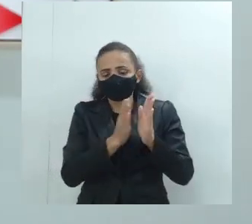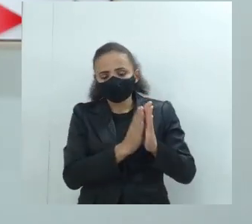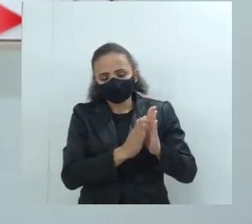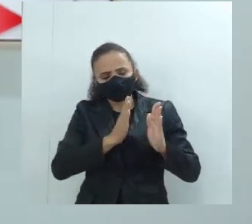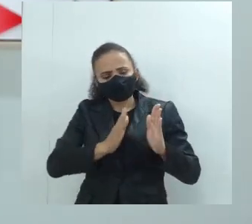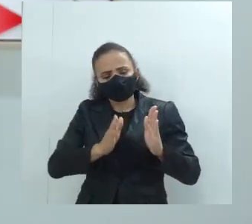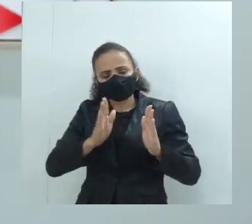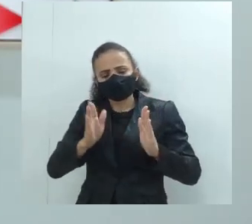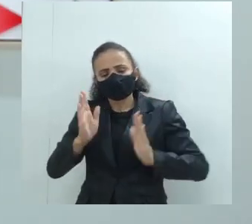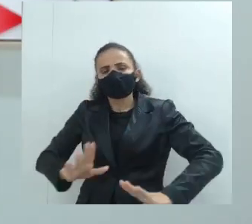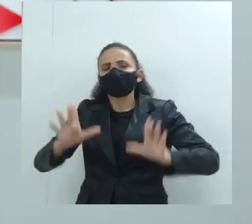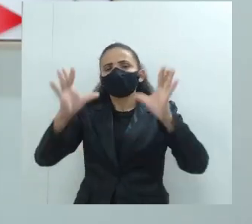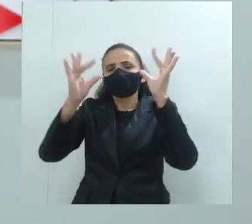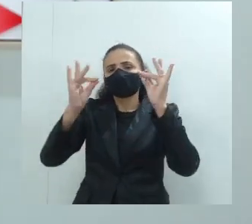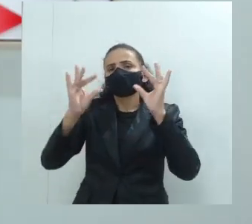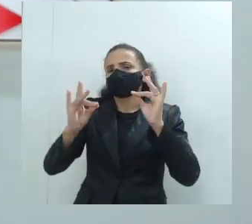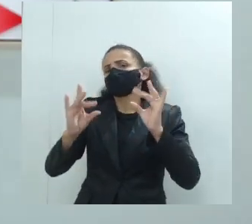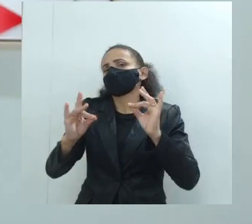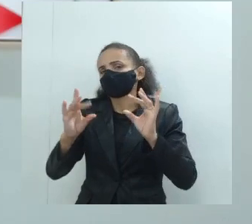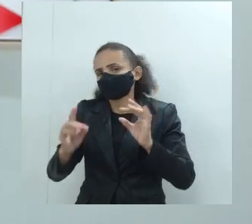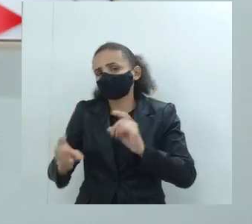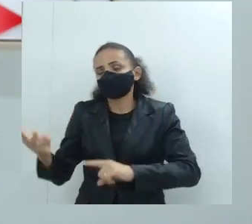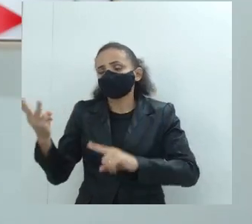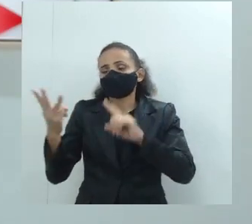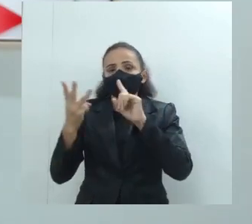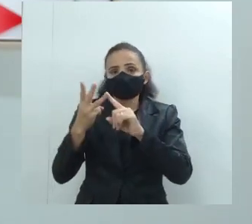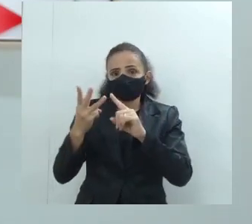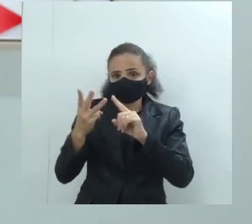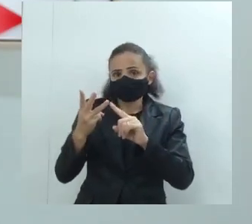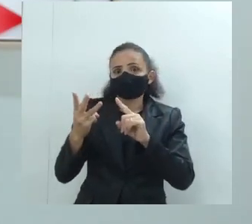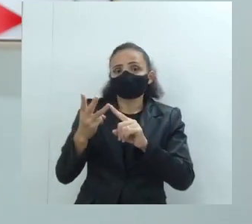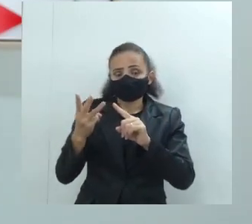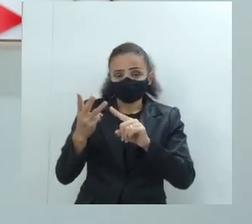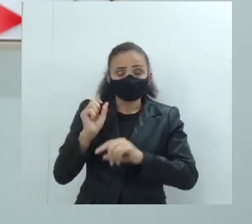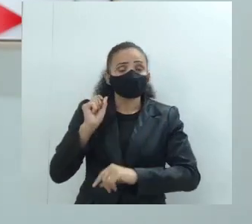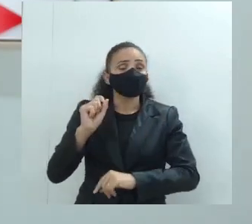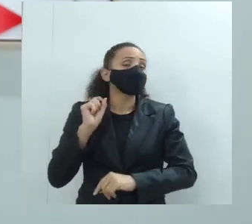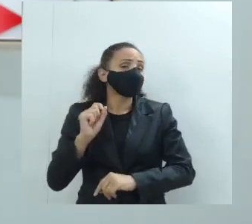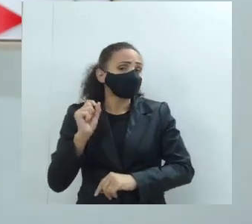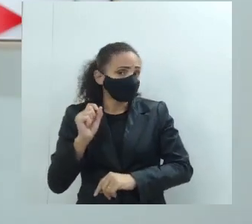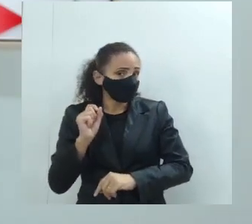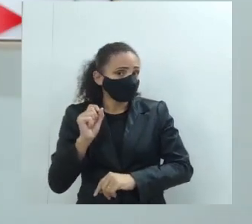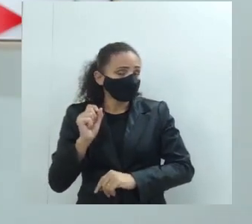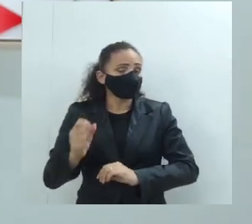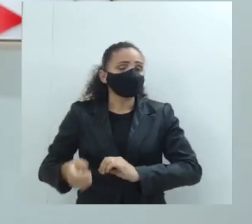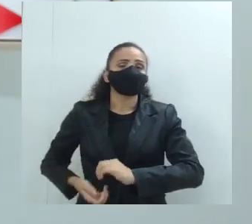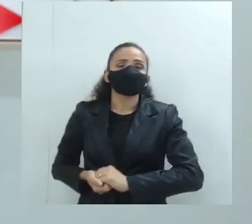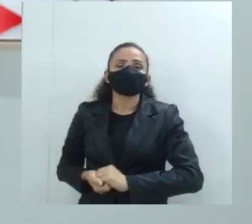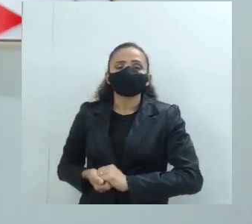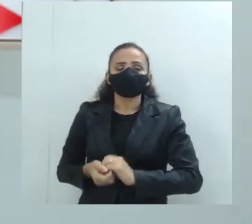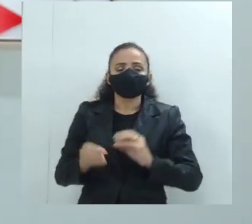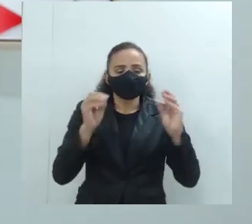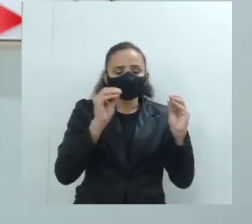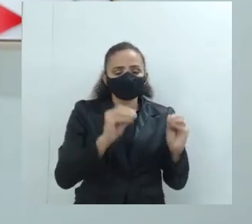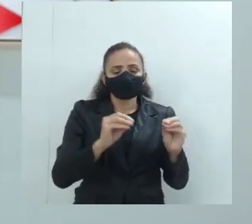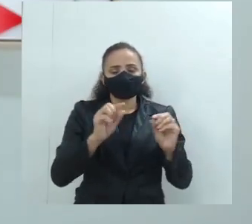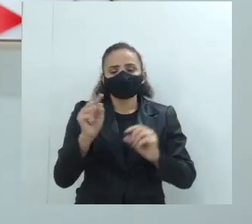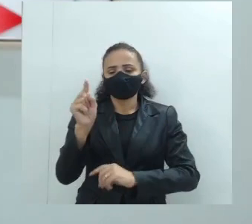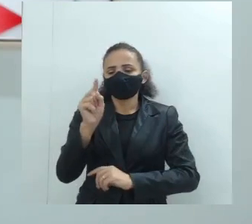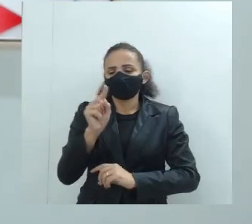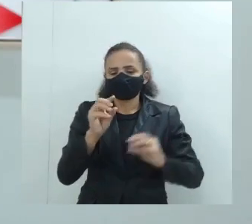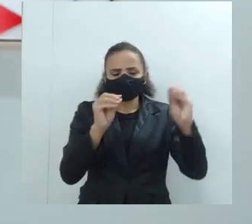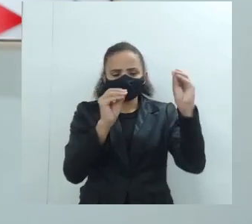ele colocou isso lá claramente. E a terceira, a gente viu isso na forma de rotação, fazendo